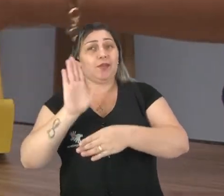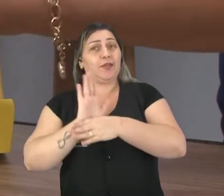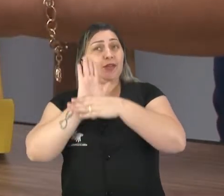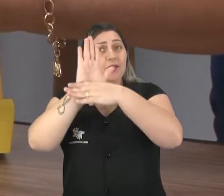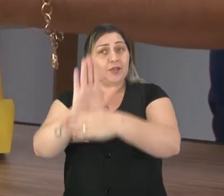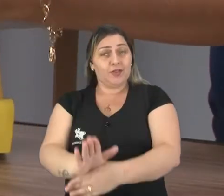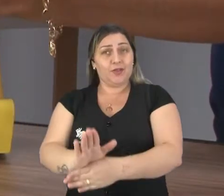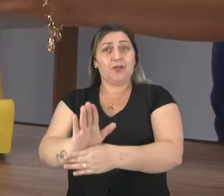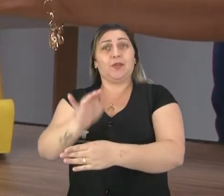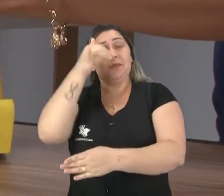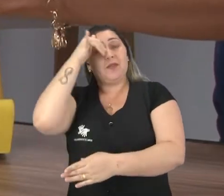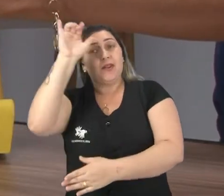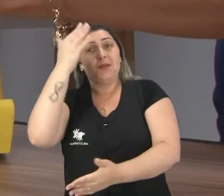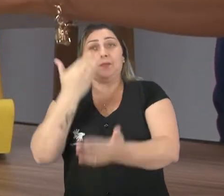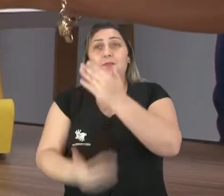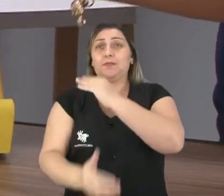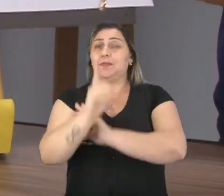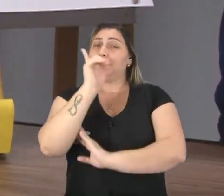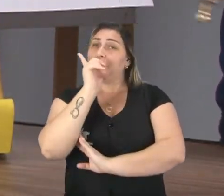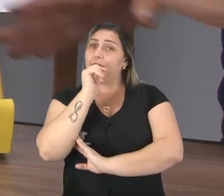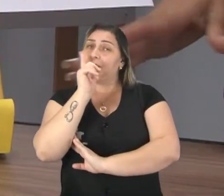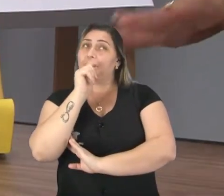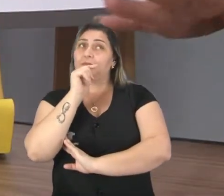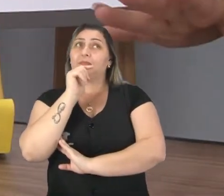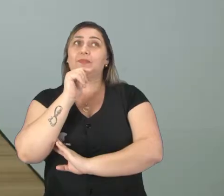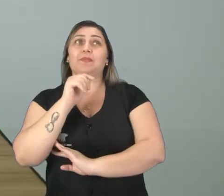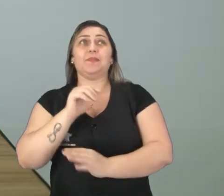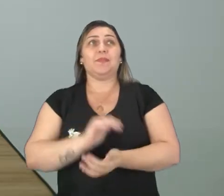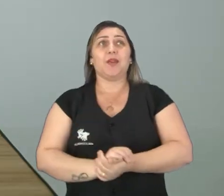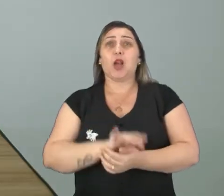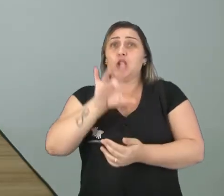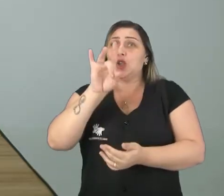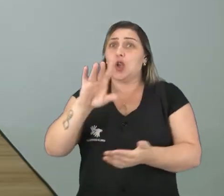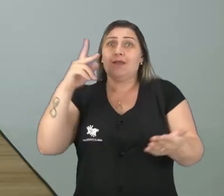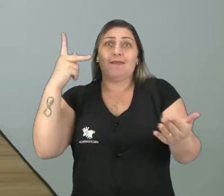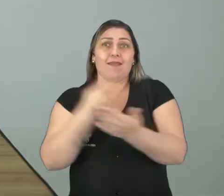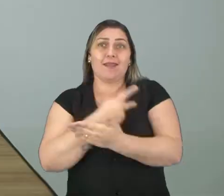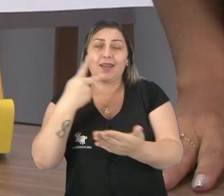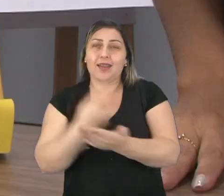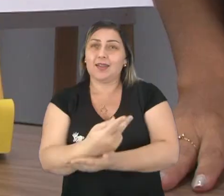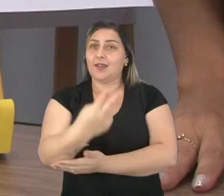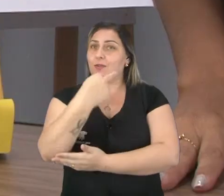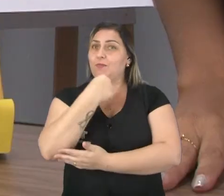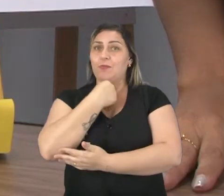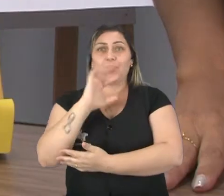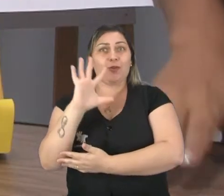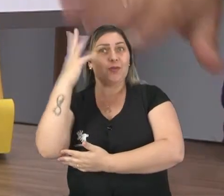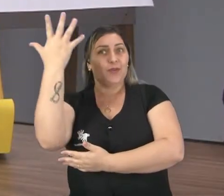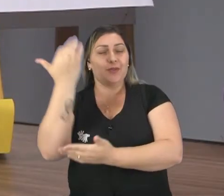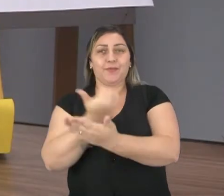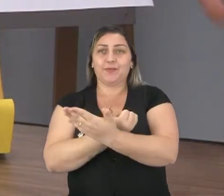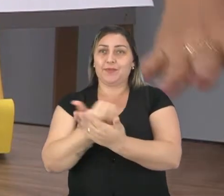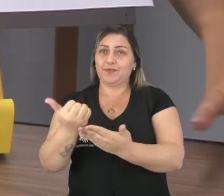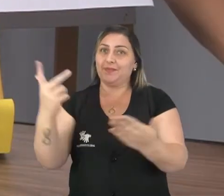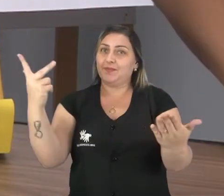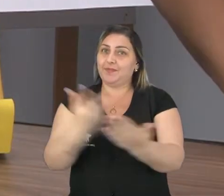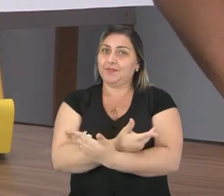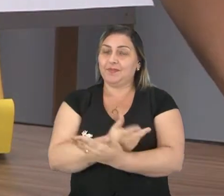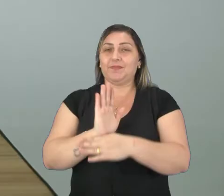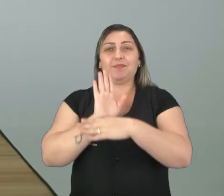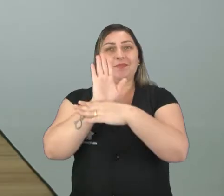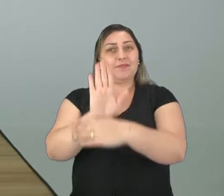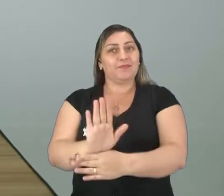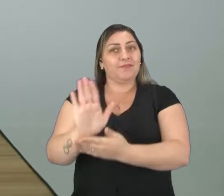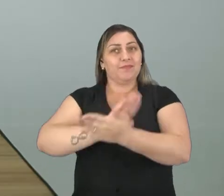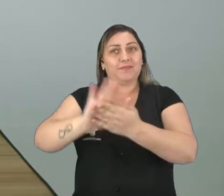ajuda na economia da água. Nossa, parece que agora pegamos todas as ações que não ajudam